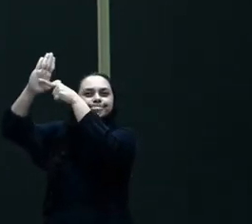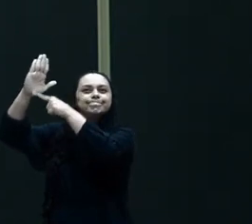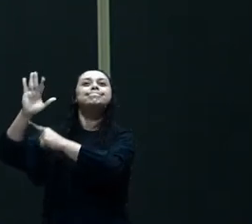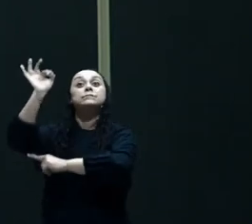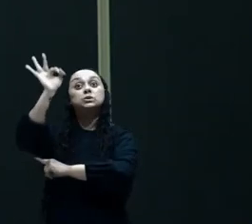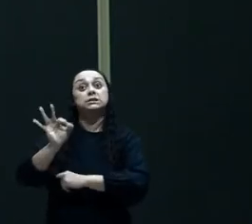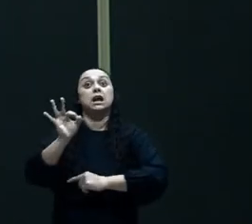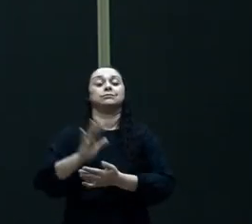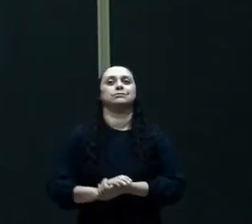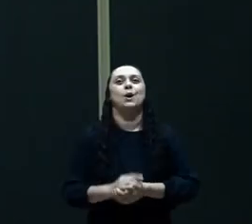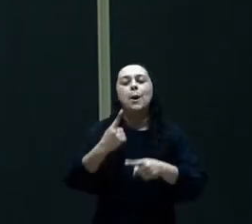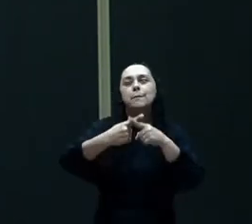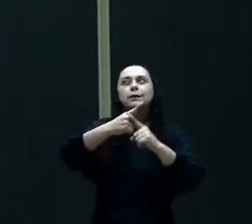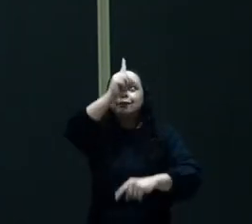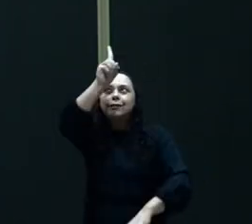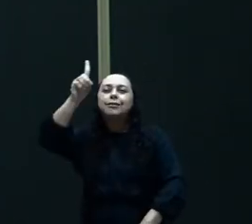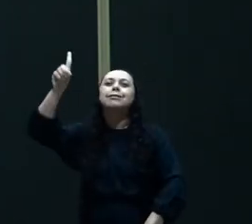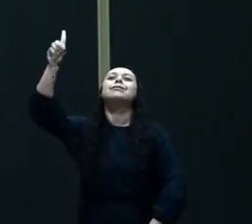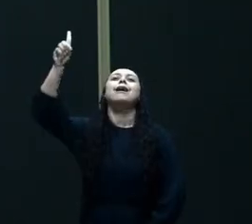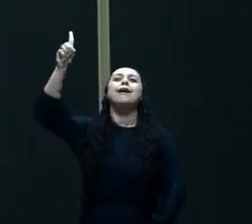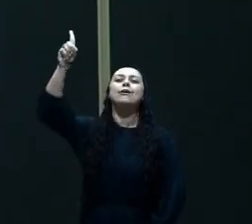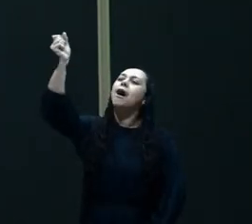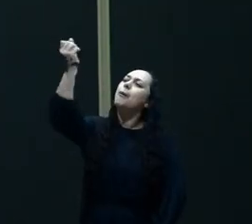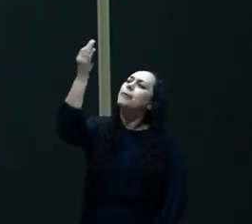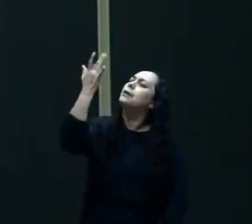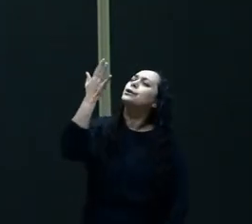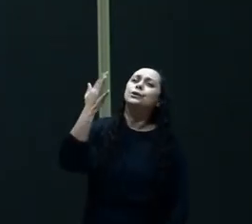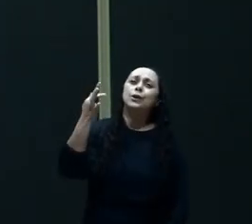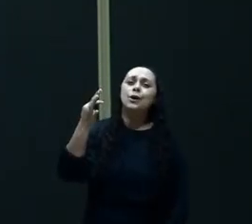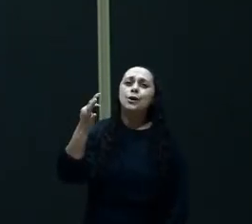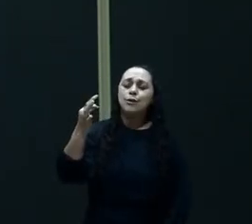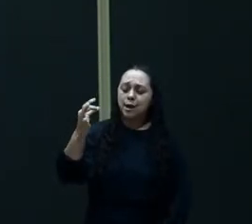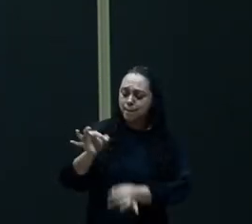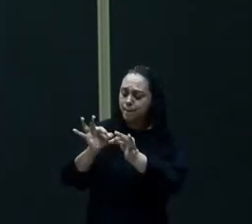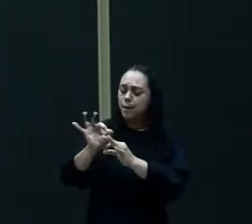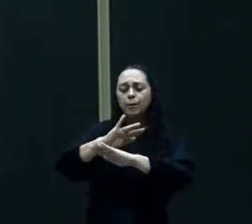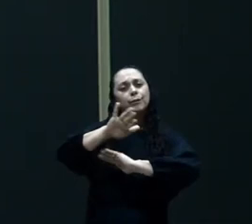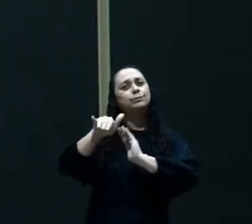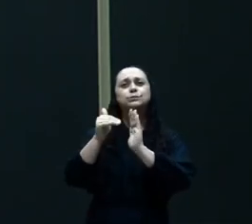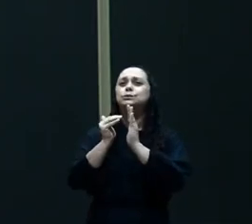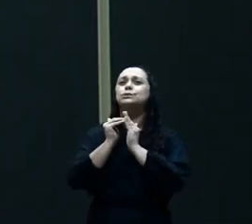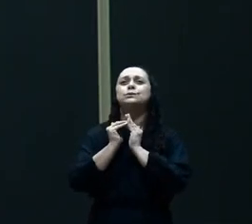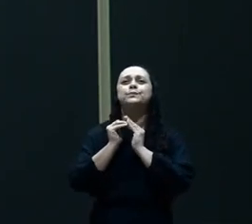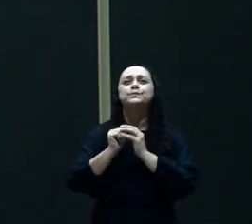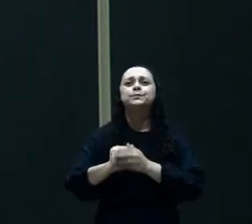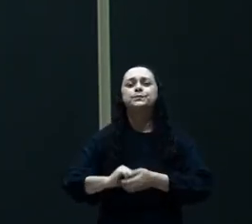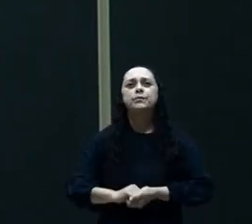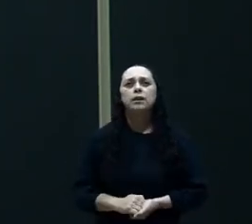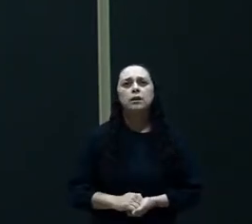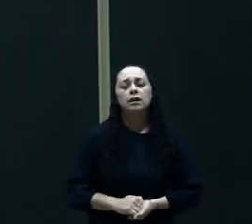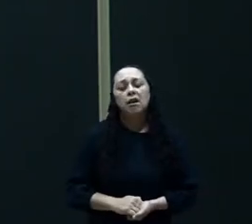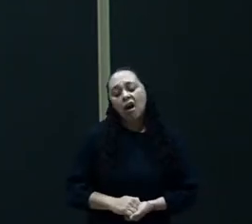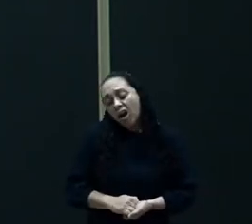quer porque é nesse caminho que nós somos preparados pastor mas eu já vi muita